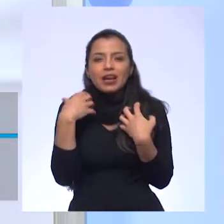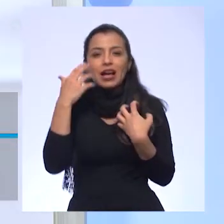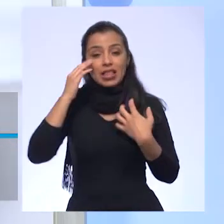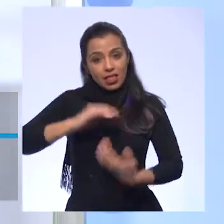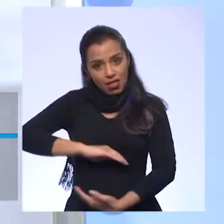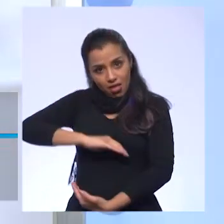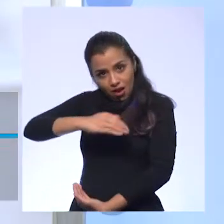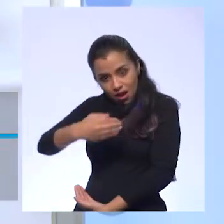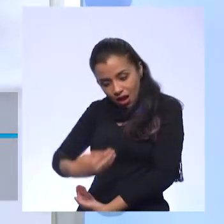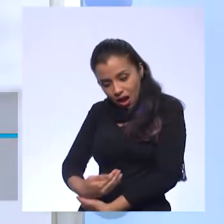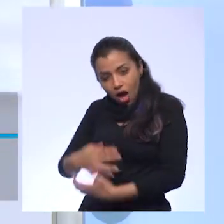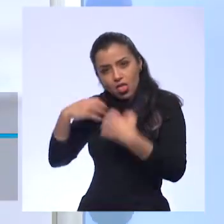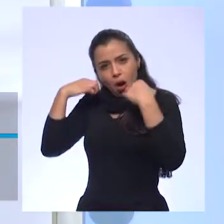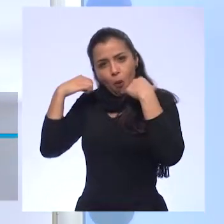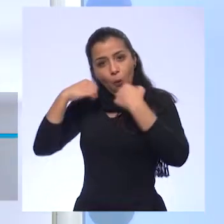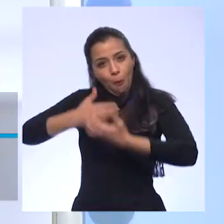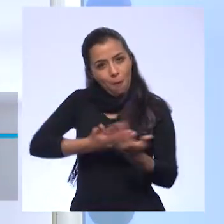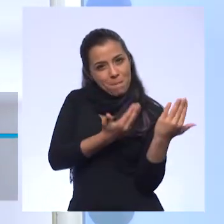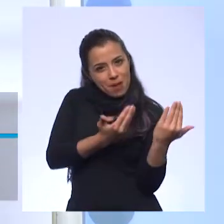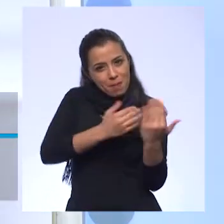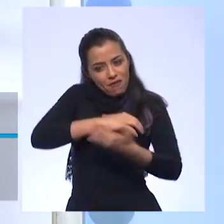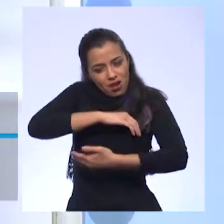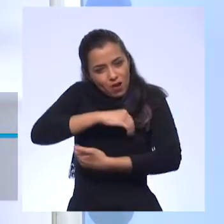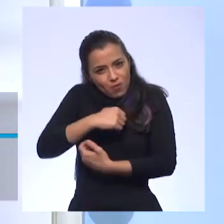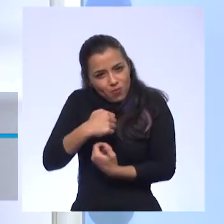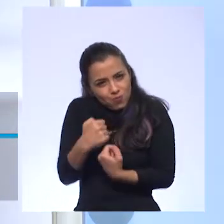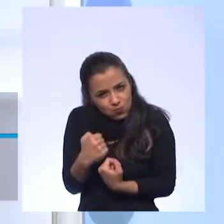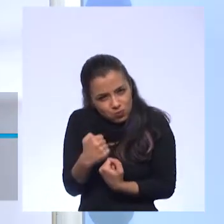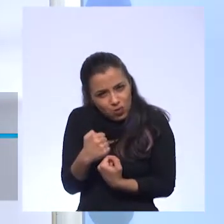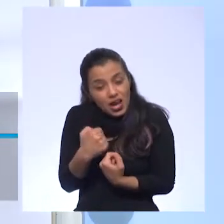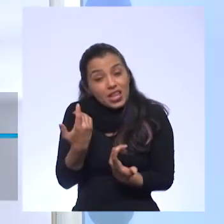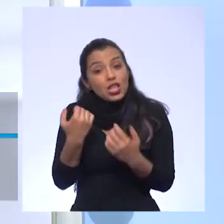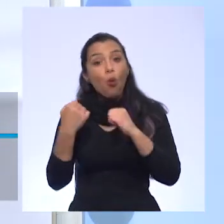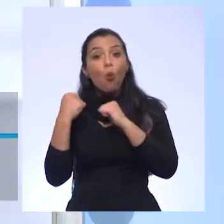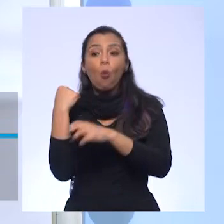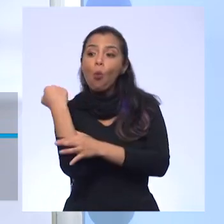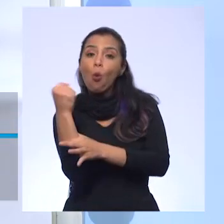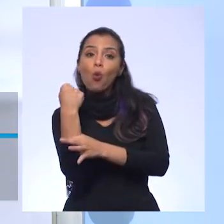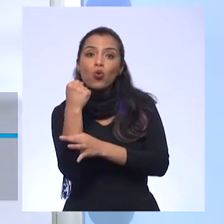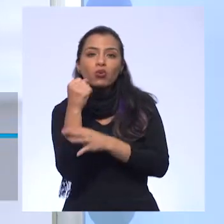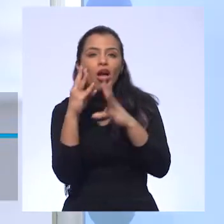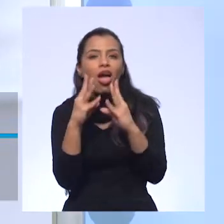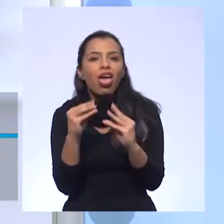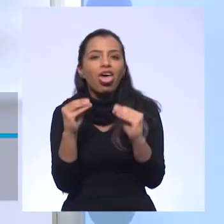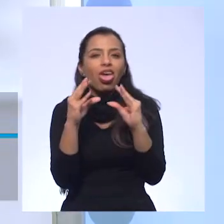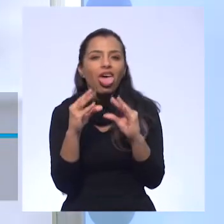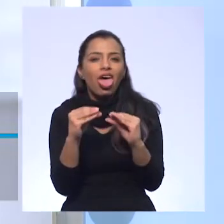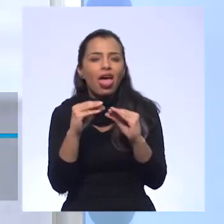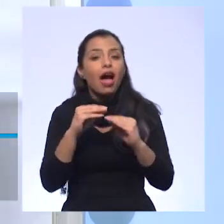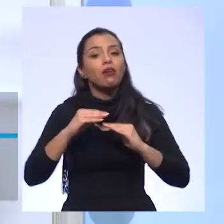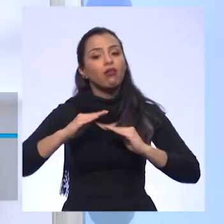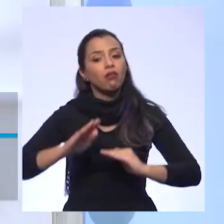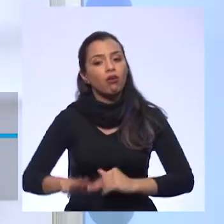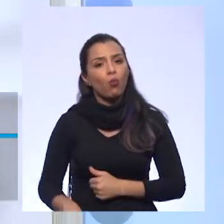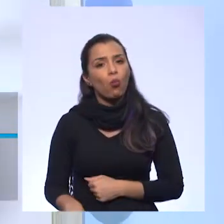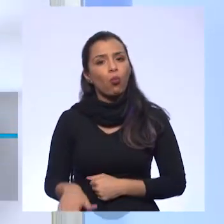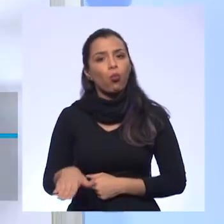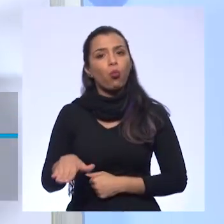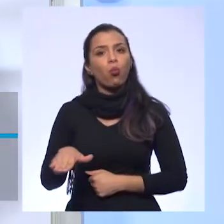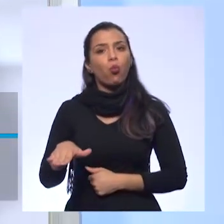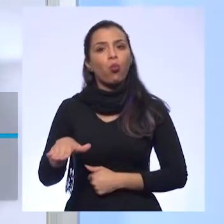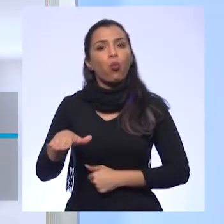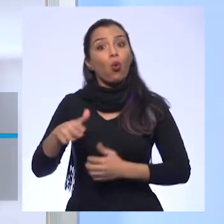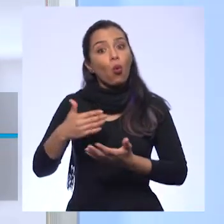ainda, lembrando aí dos ossos, a gente ainda tem um tempinho, o osso, ele serve também como uma reserva